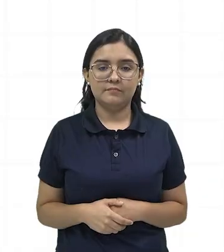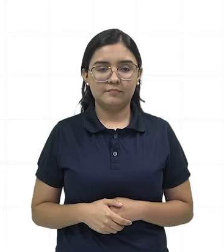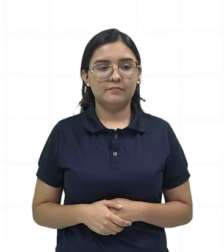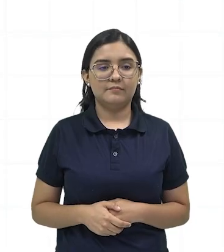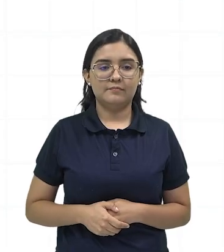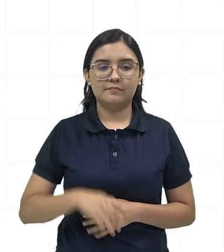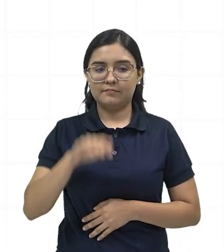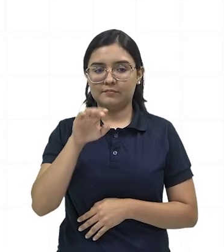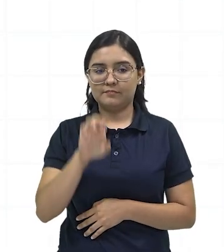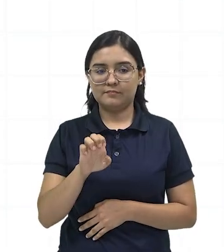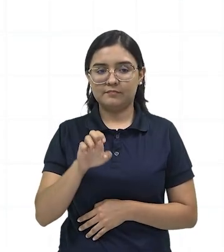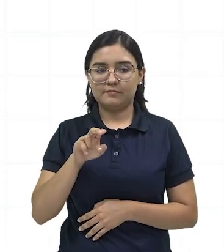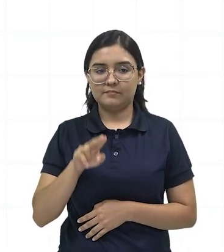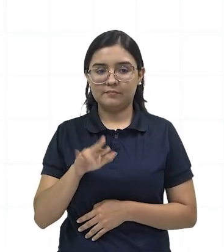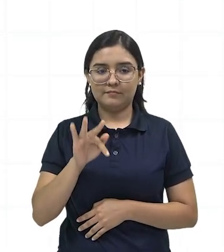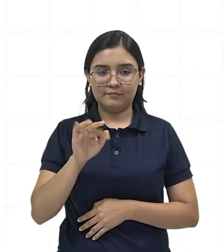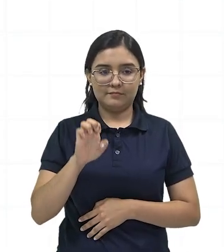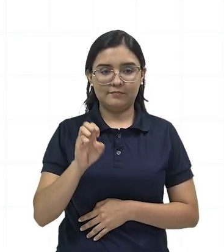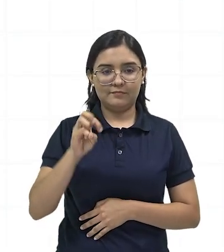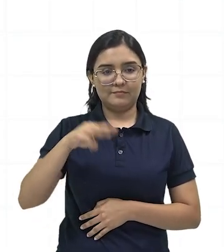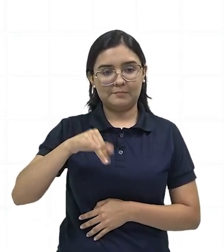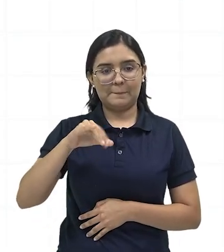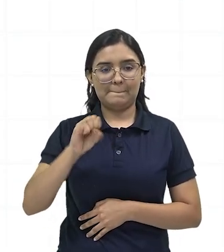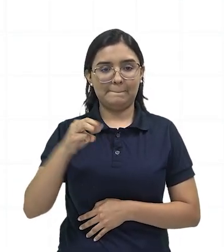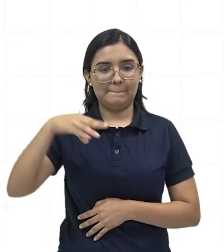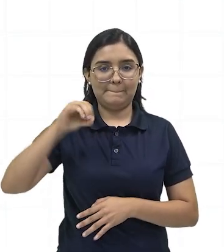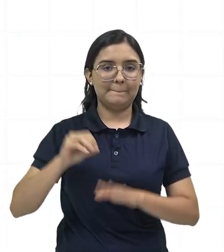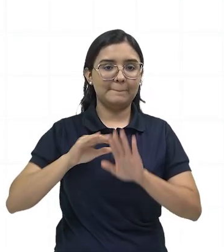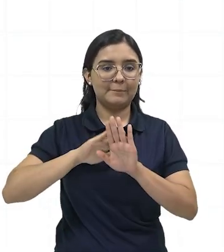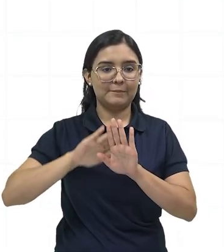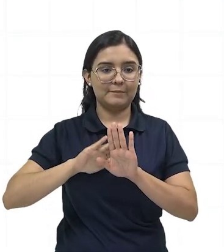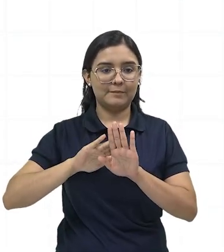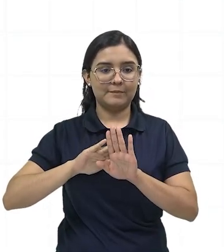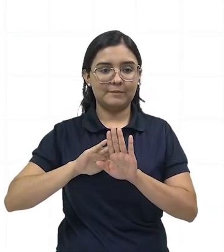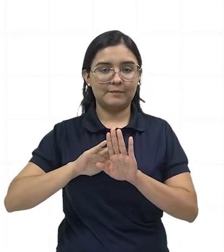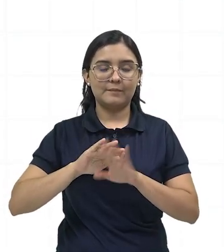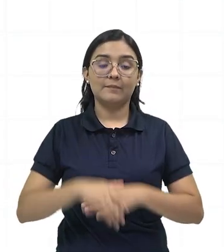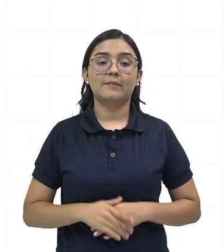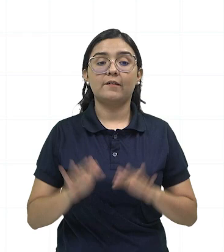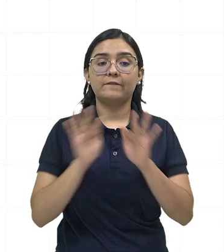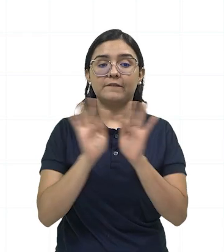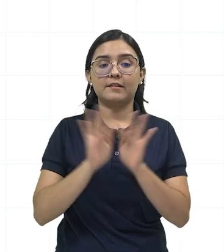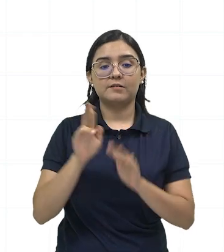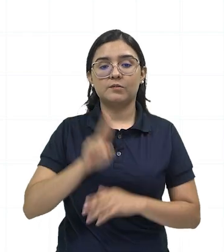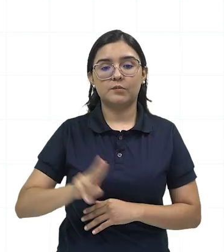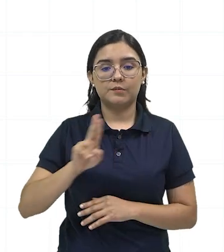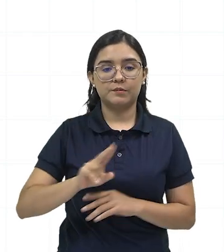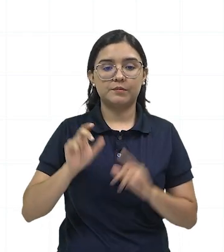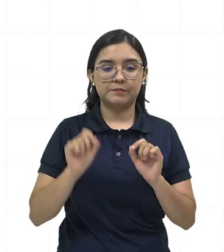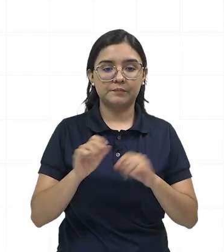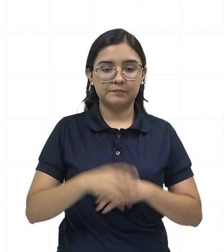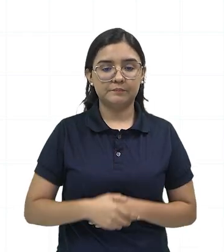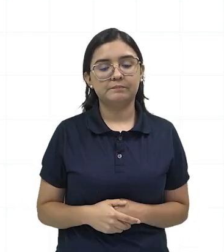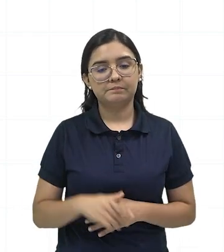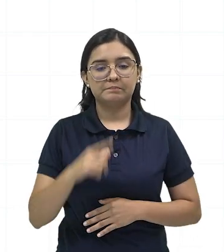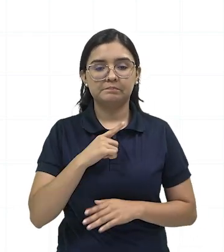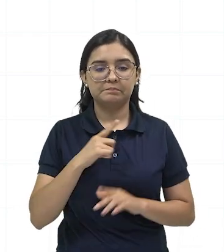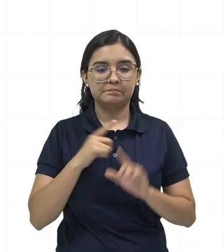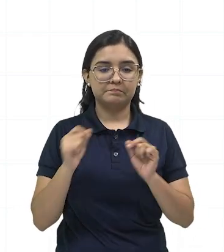eufemismo. E são frases, né, que utiliza-se para